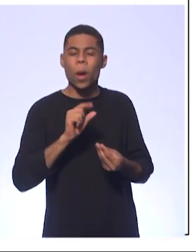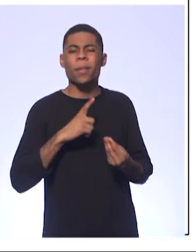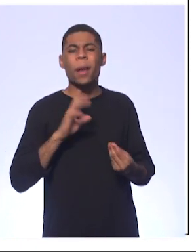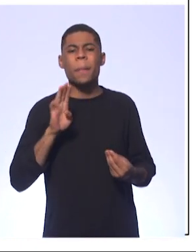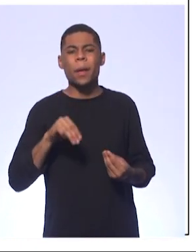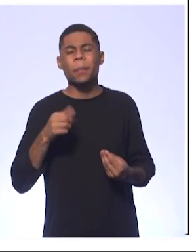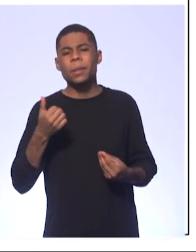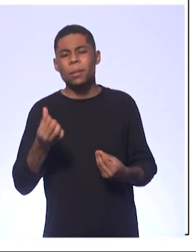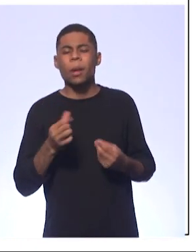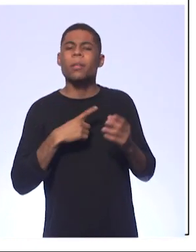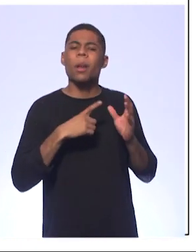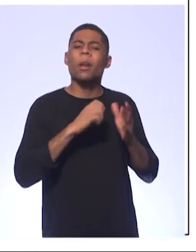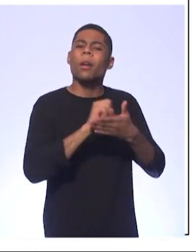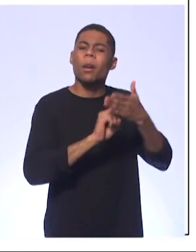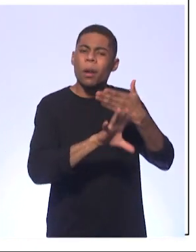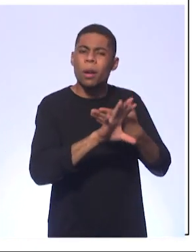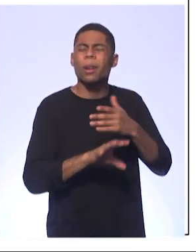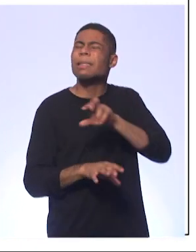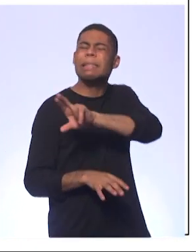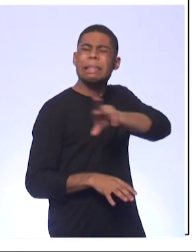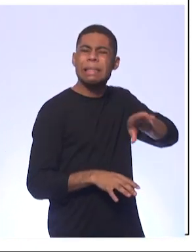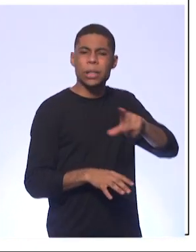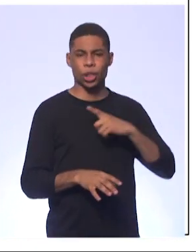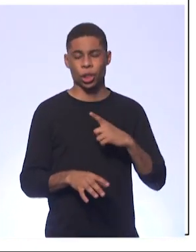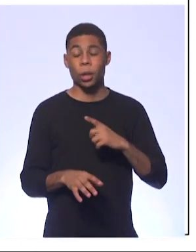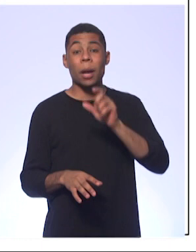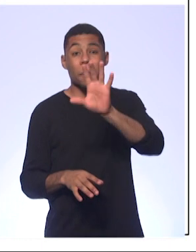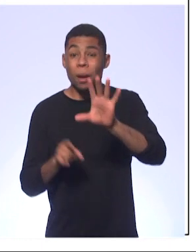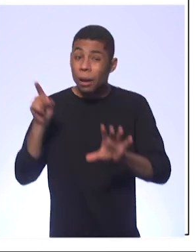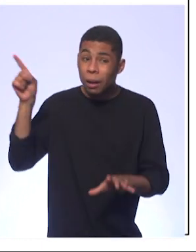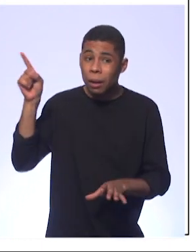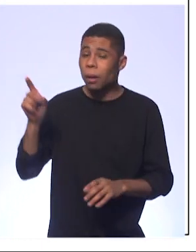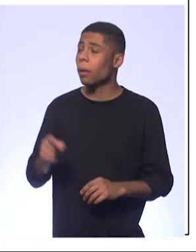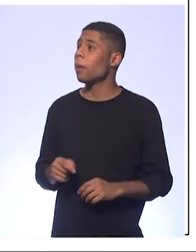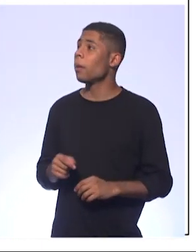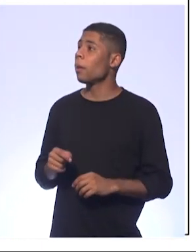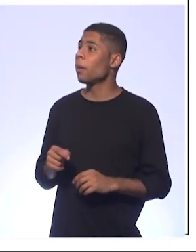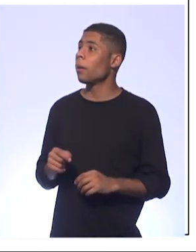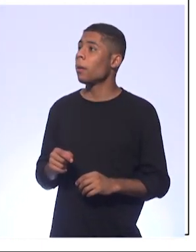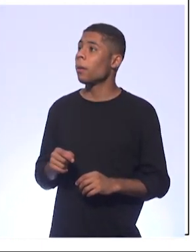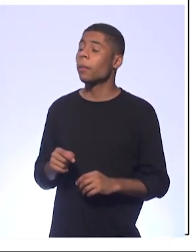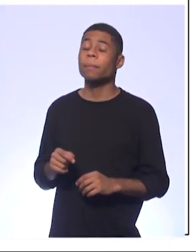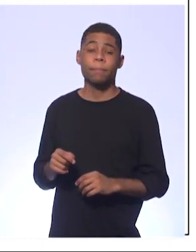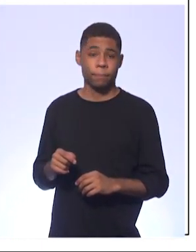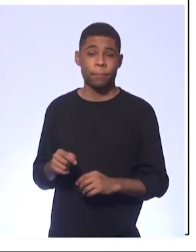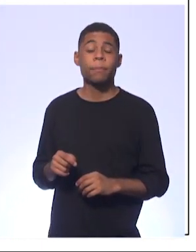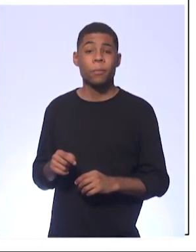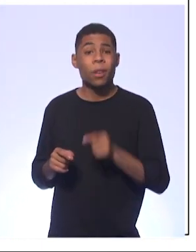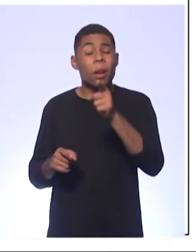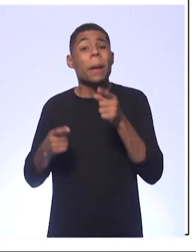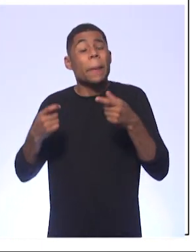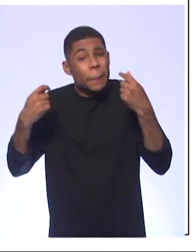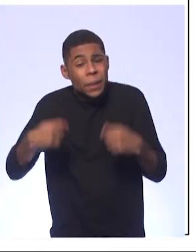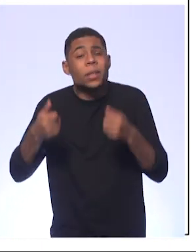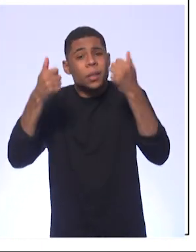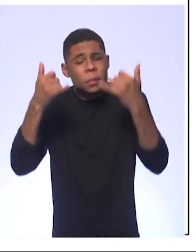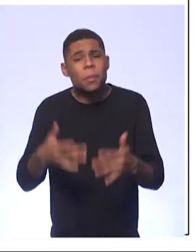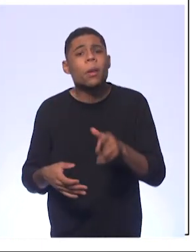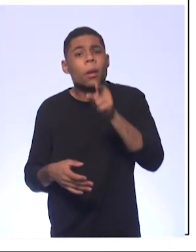Currículo Paulista, está em todos os currículos. Mas aí tem um momento que você tem que falar exatamente em